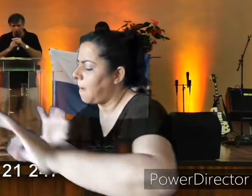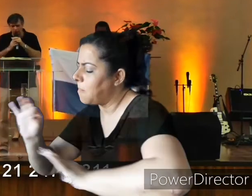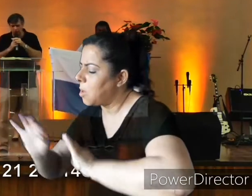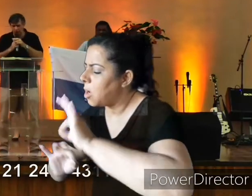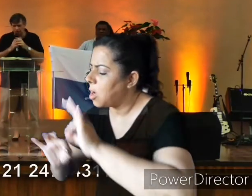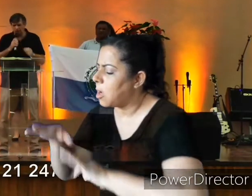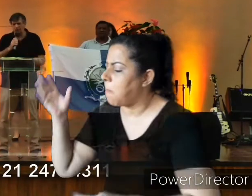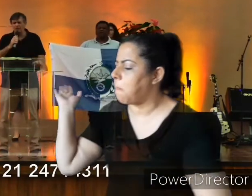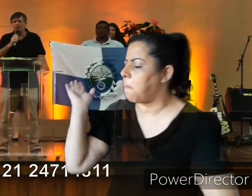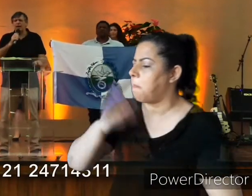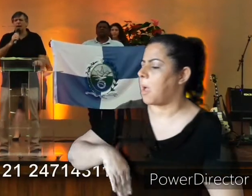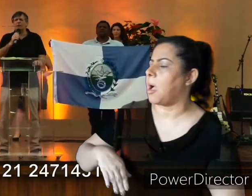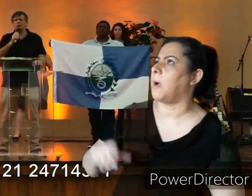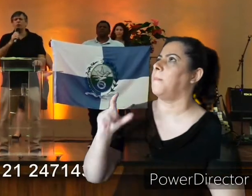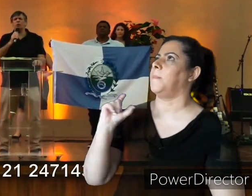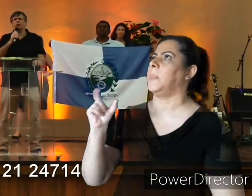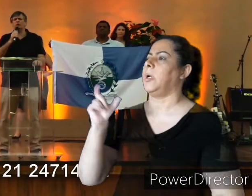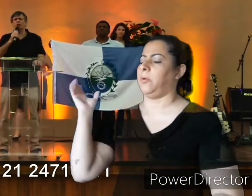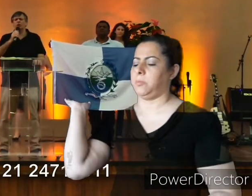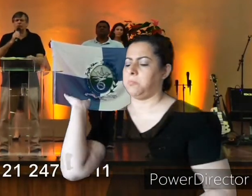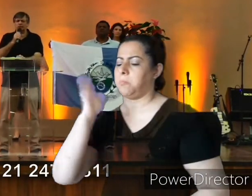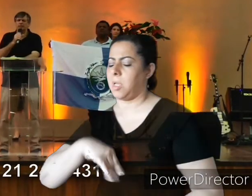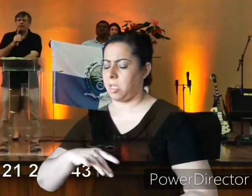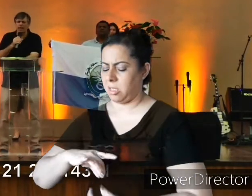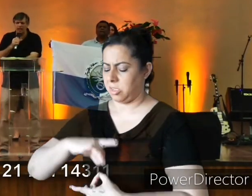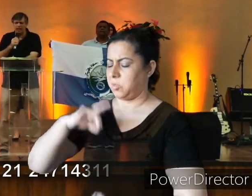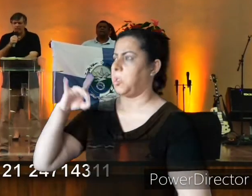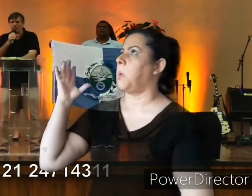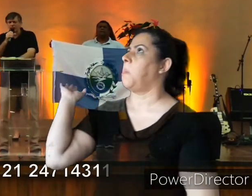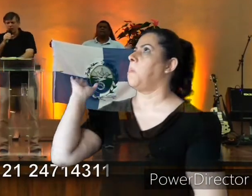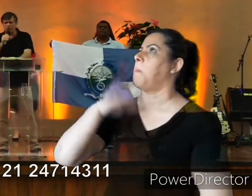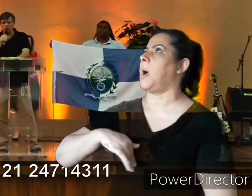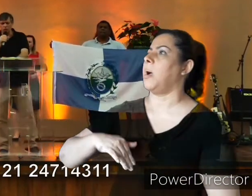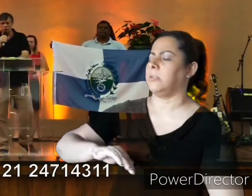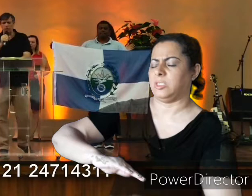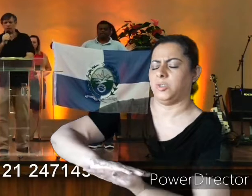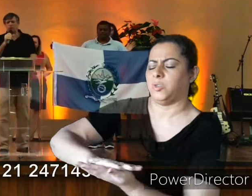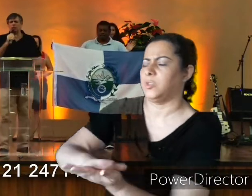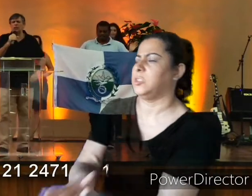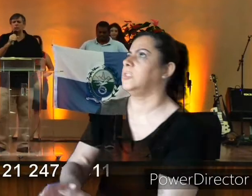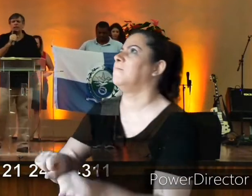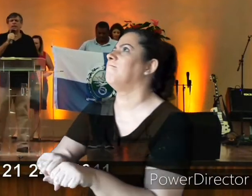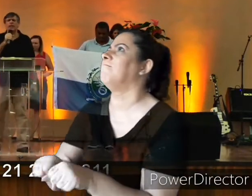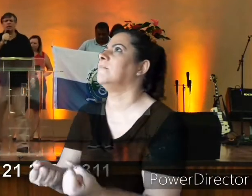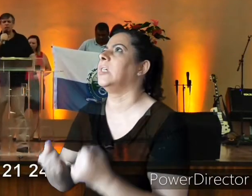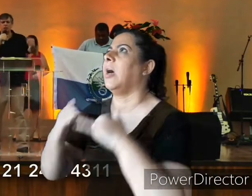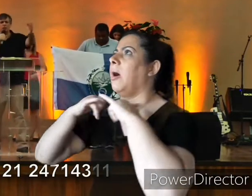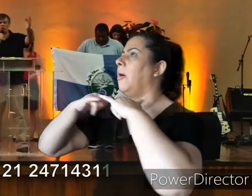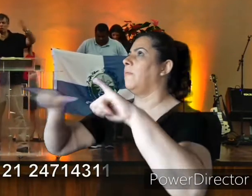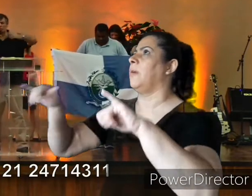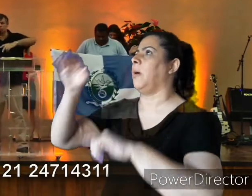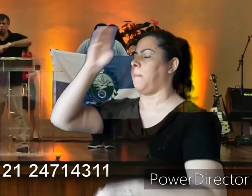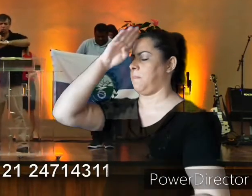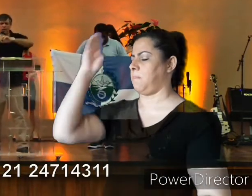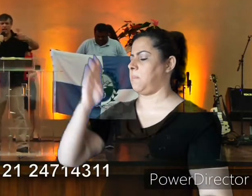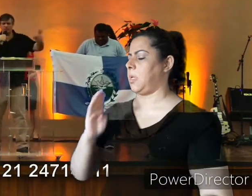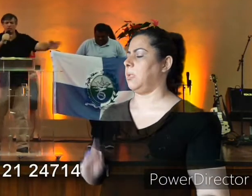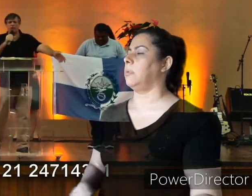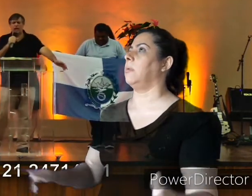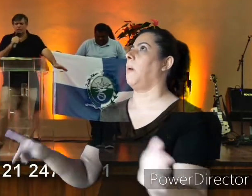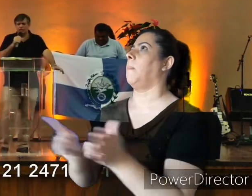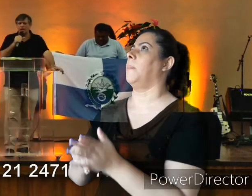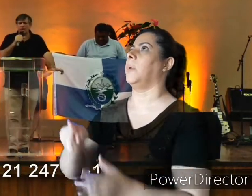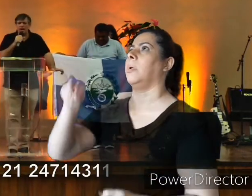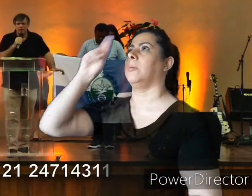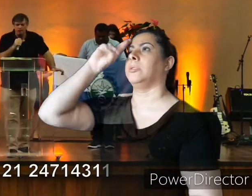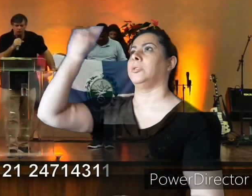Senhor Jesus Cristo. Abençoa, Senhor, a nossa terra. Senhor, continua abençoando a Tua igreja, do norte ao sul, do leste